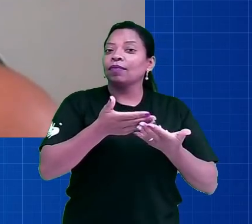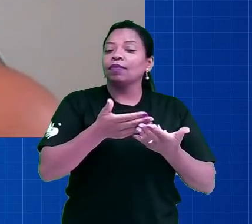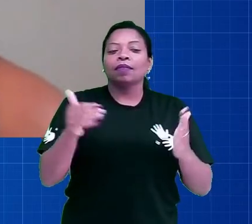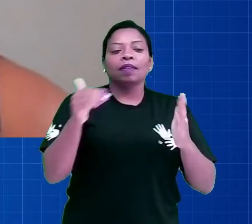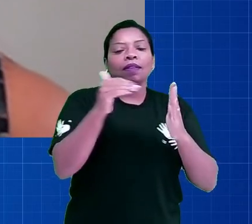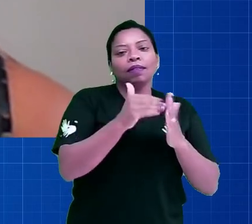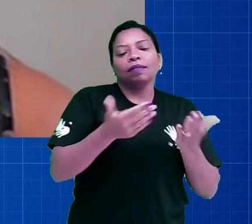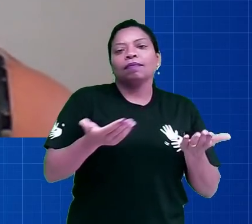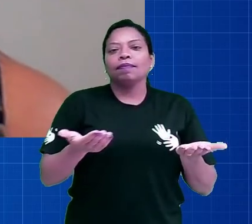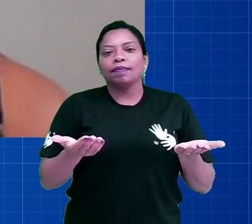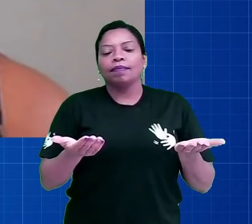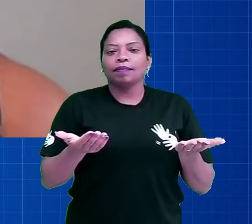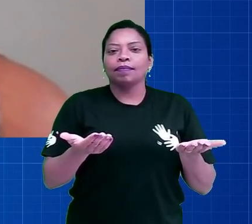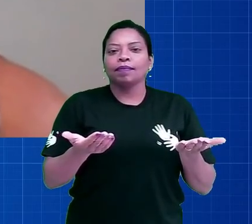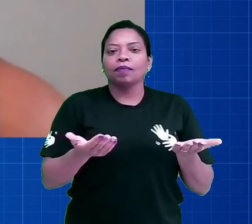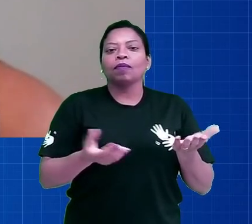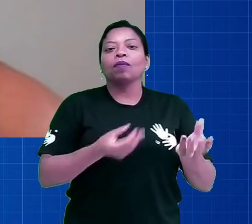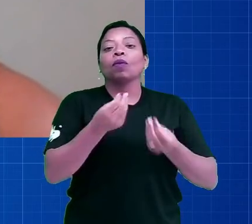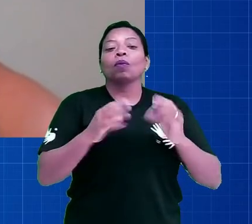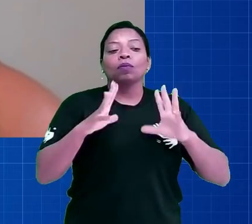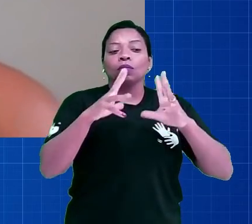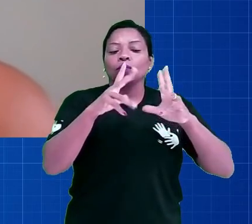agora, até